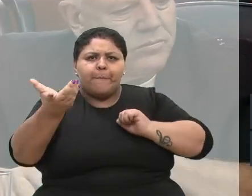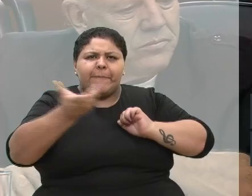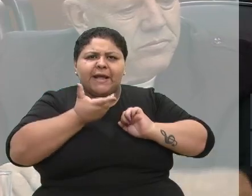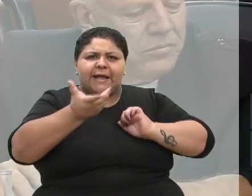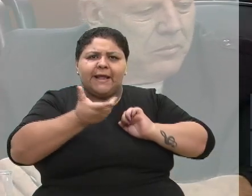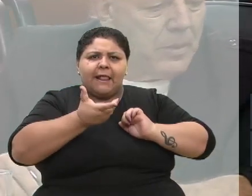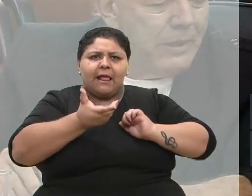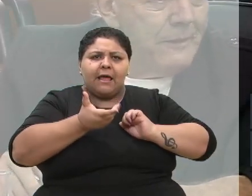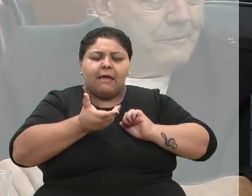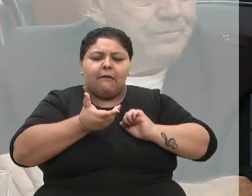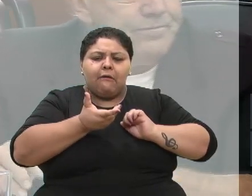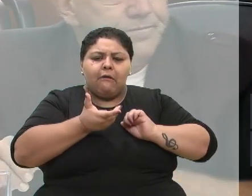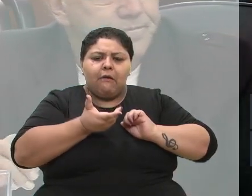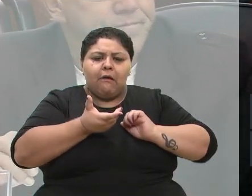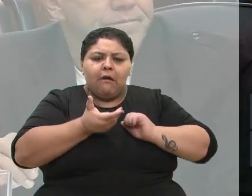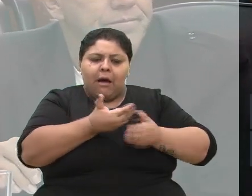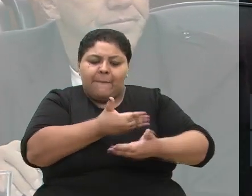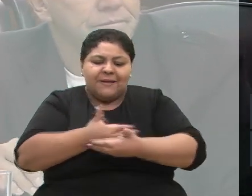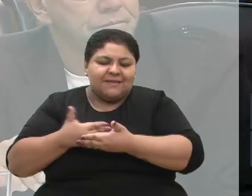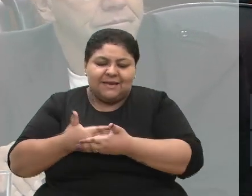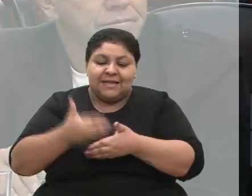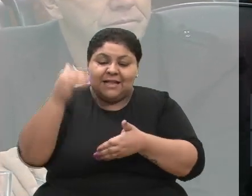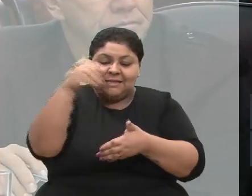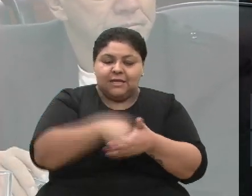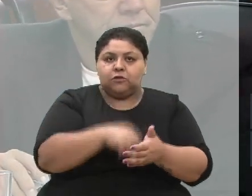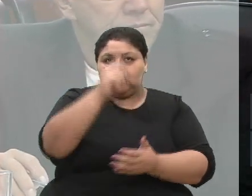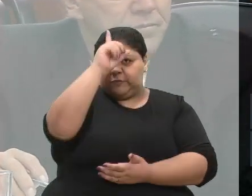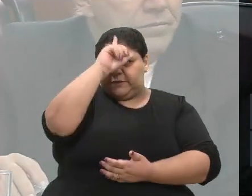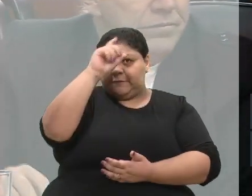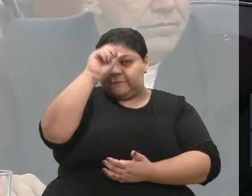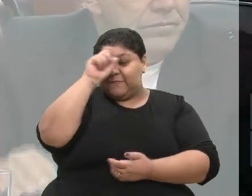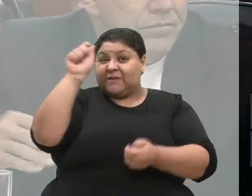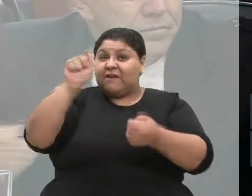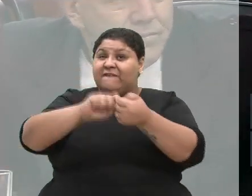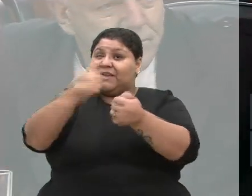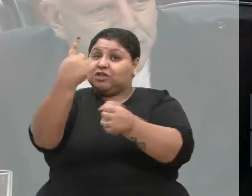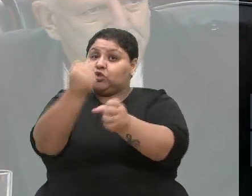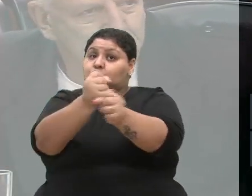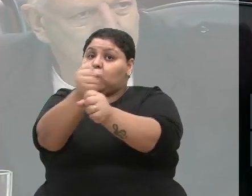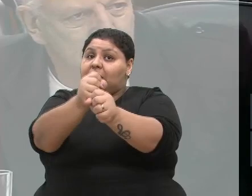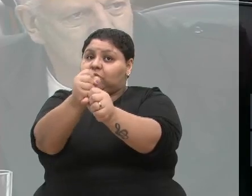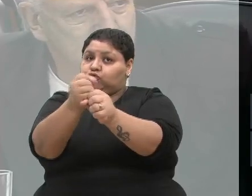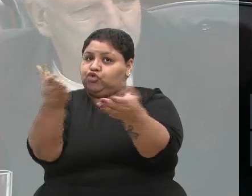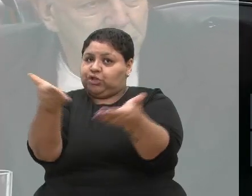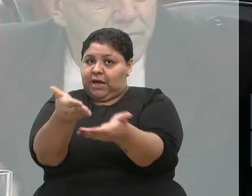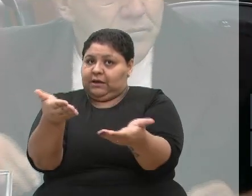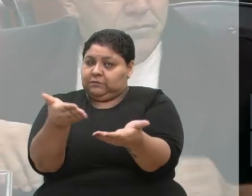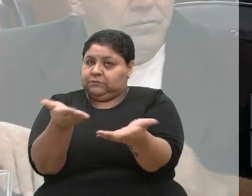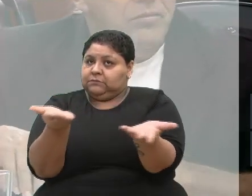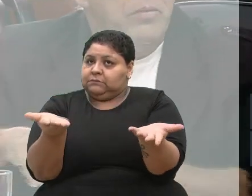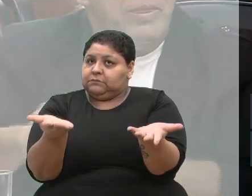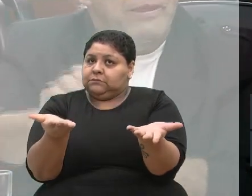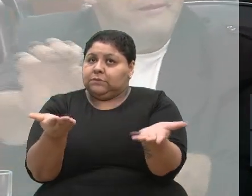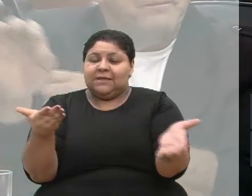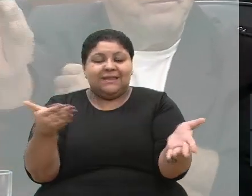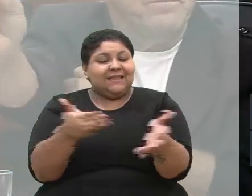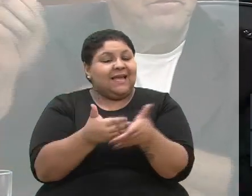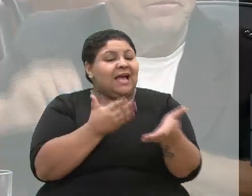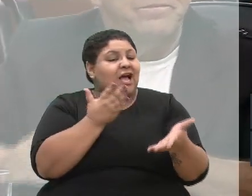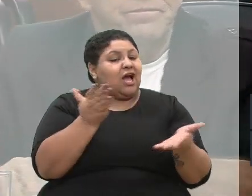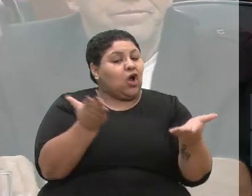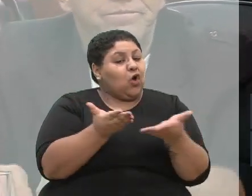a fazer esse acolhimento. Então, faz 1 ano que esse tema está aí. E até agora a gente não tem